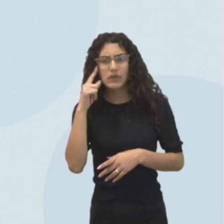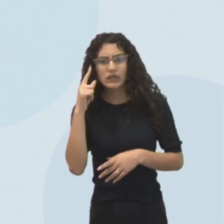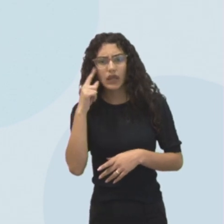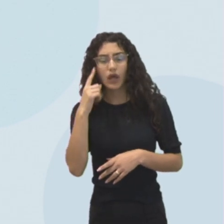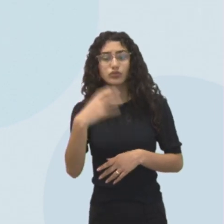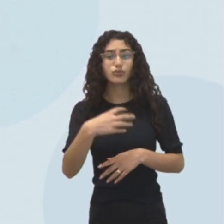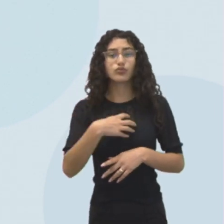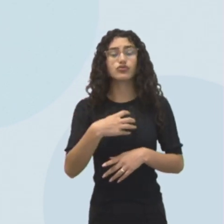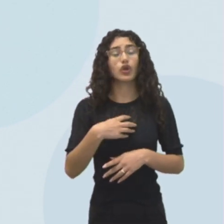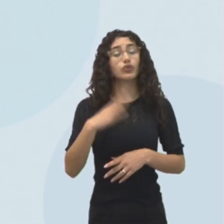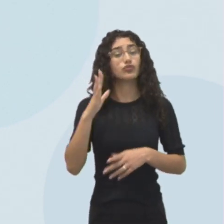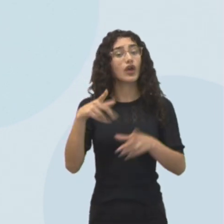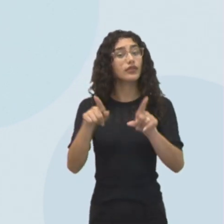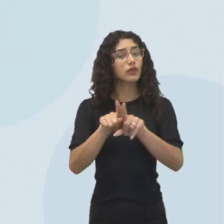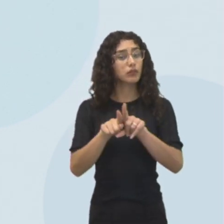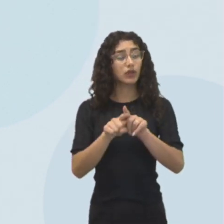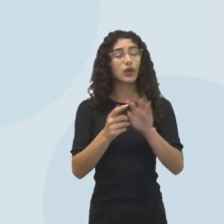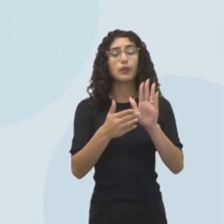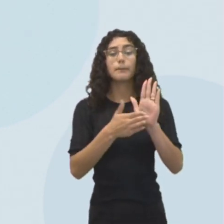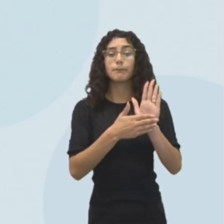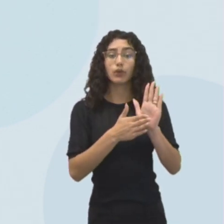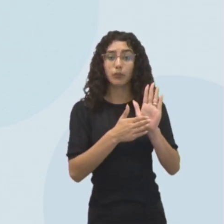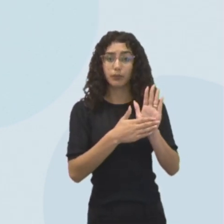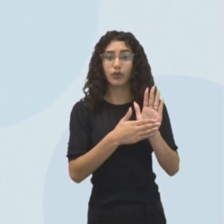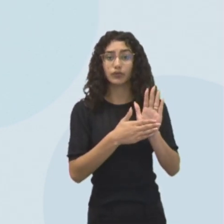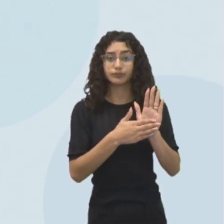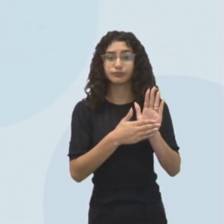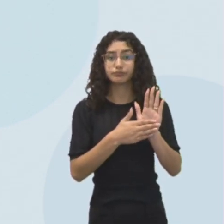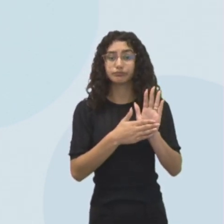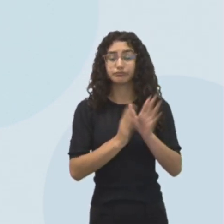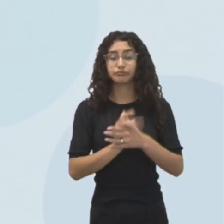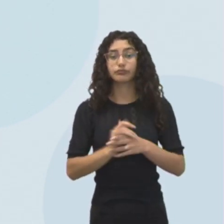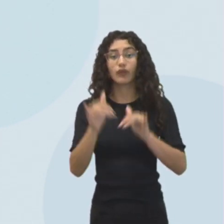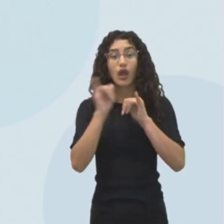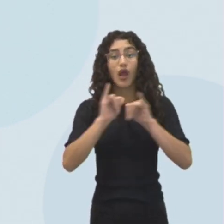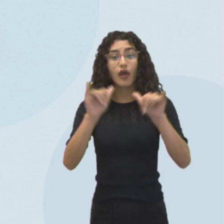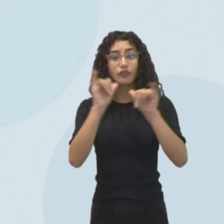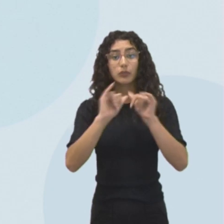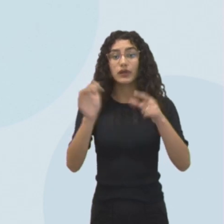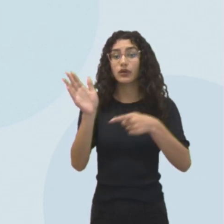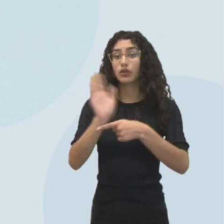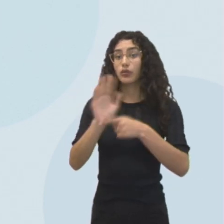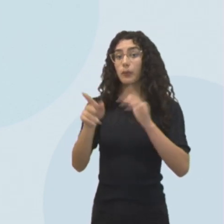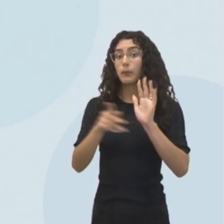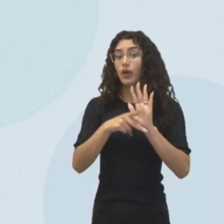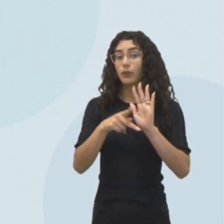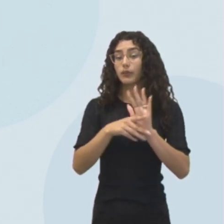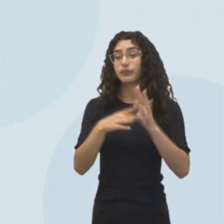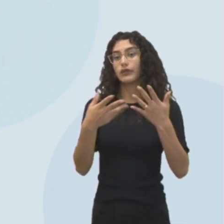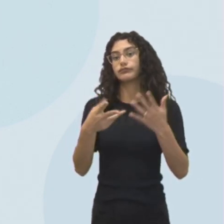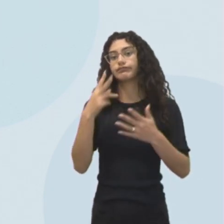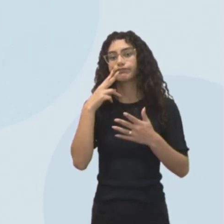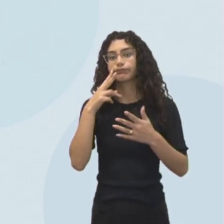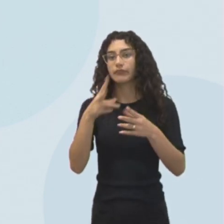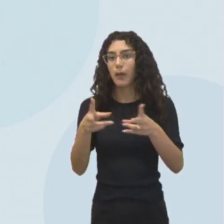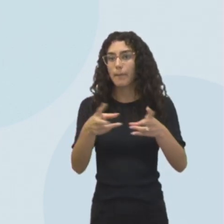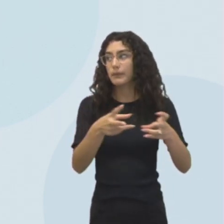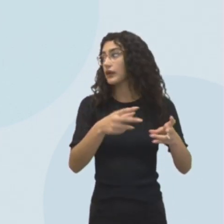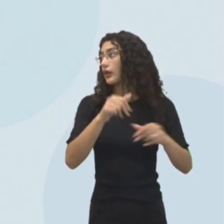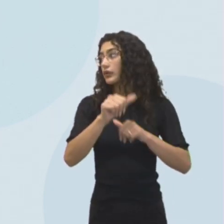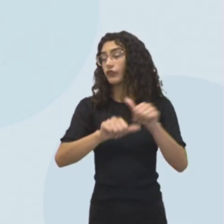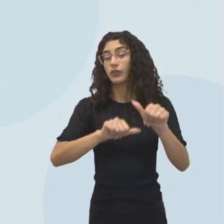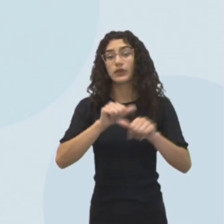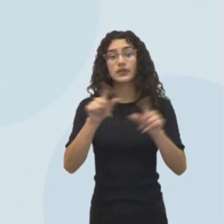reações e propor também informações sobre o vídeo. Então, olha o poder que a música, que o